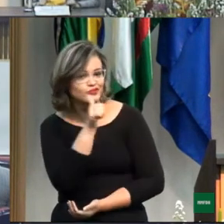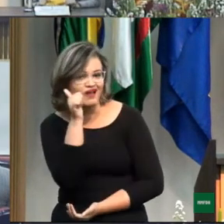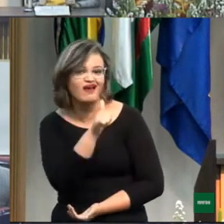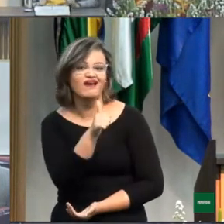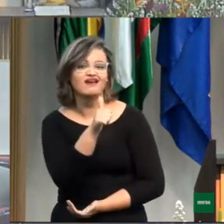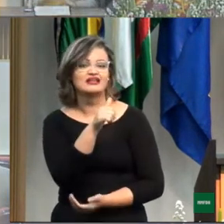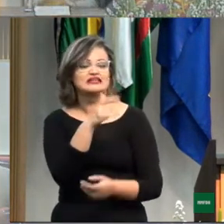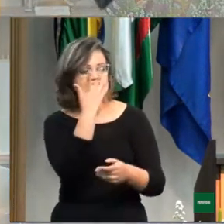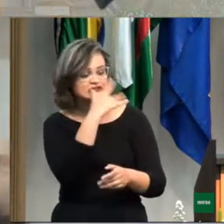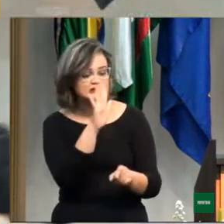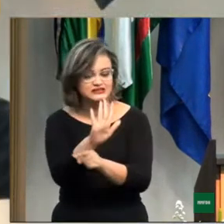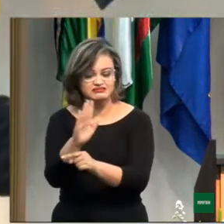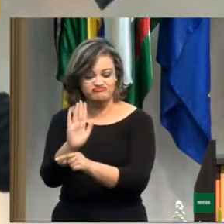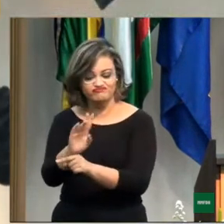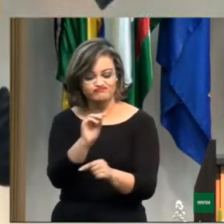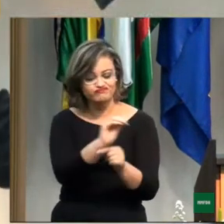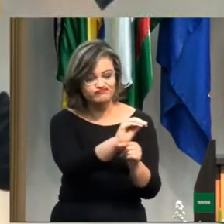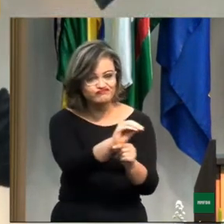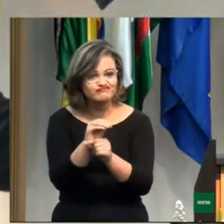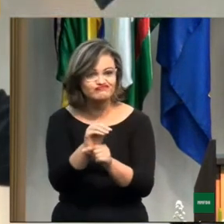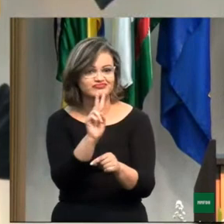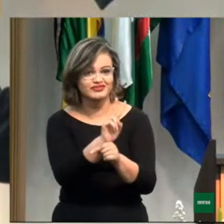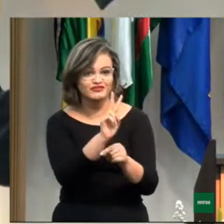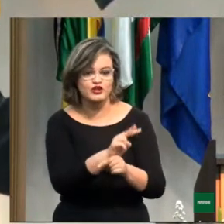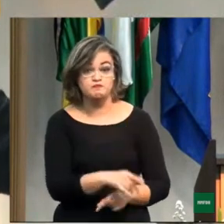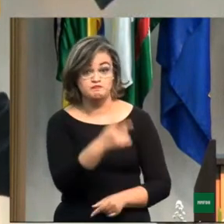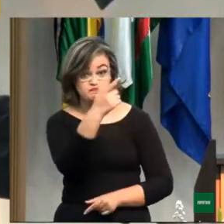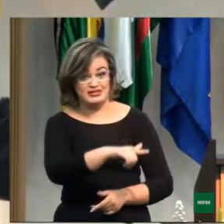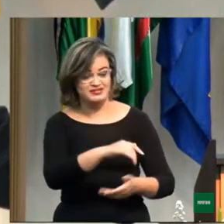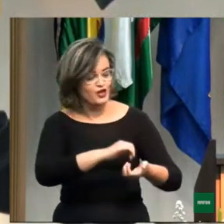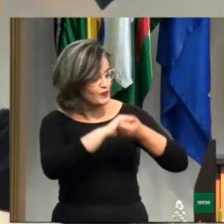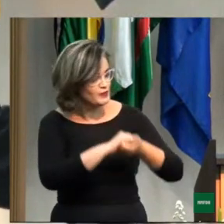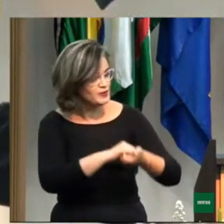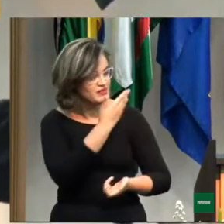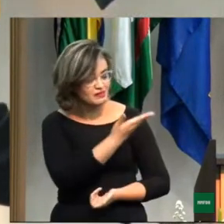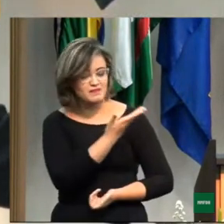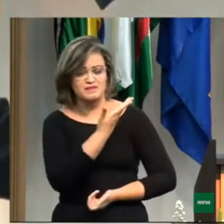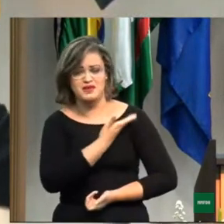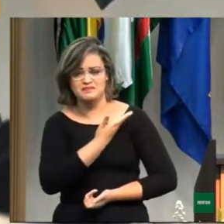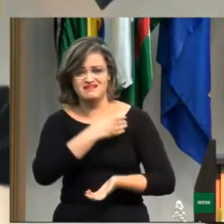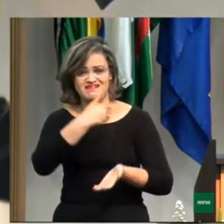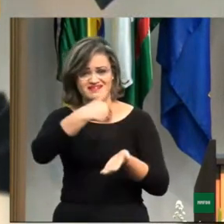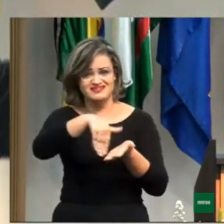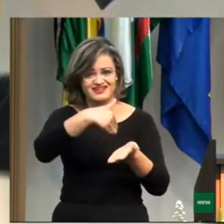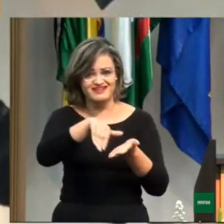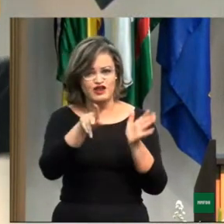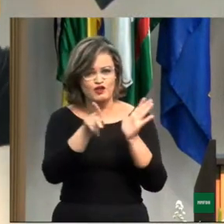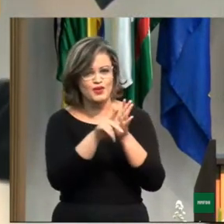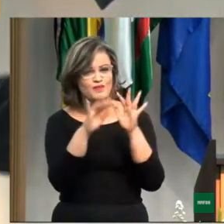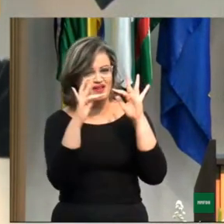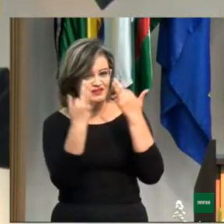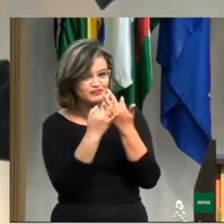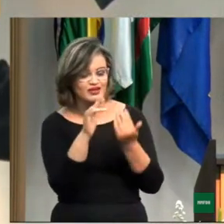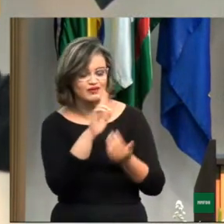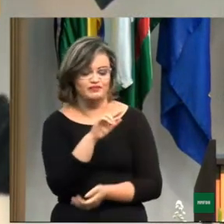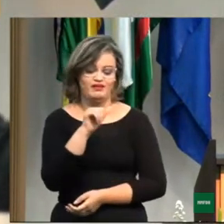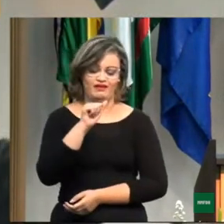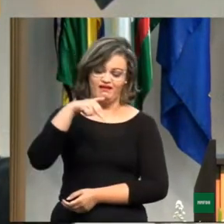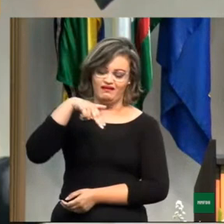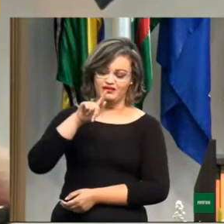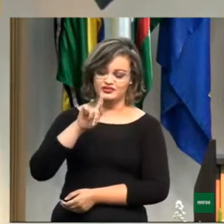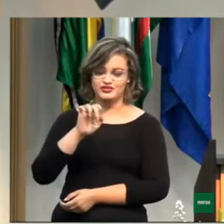crianças. Eu quero cumprimentar minha querida amiga, secretária da família, Ângela Gandra,